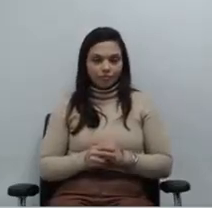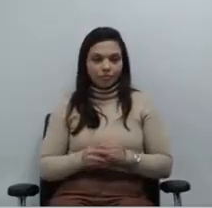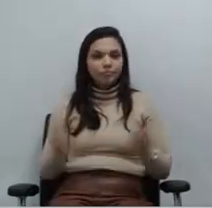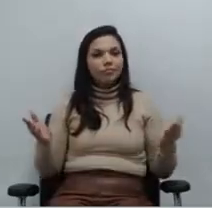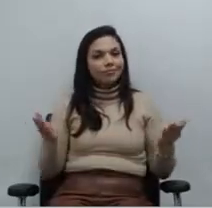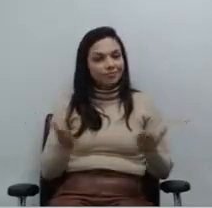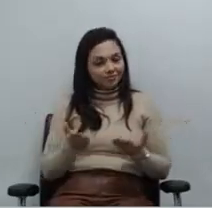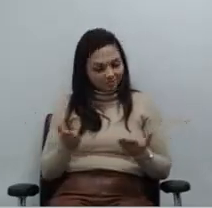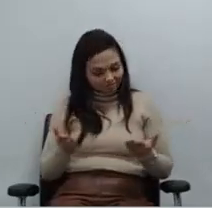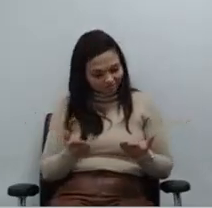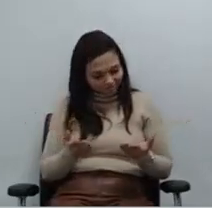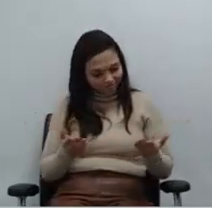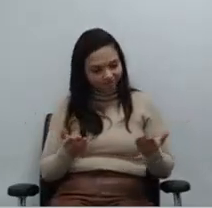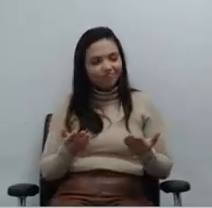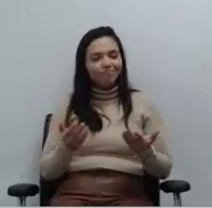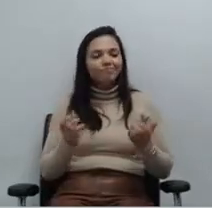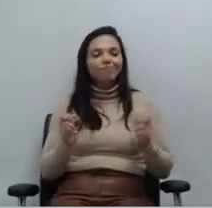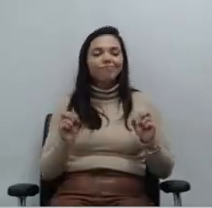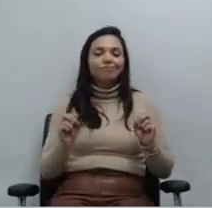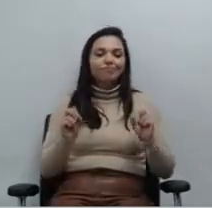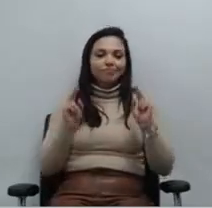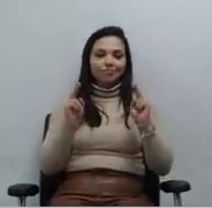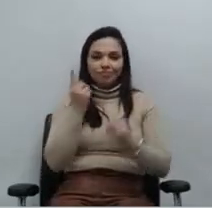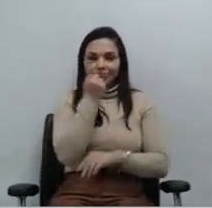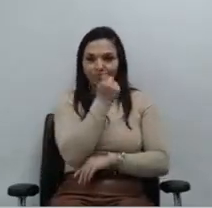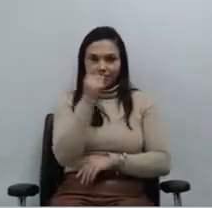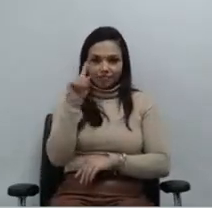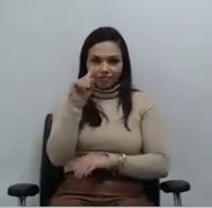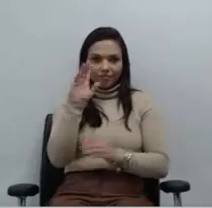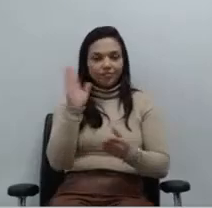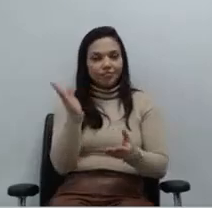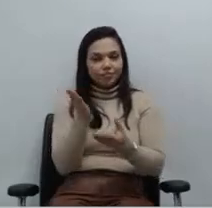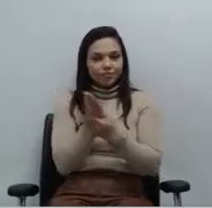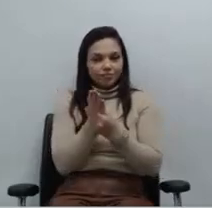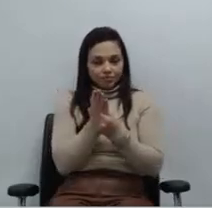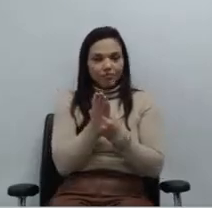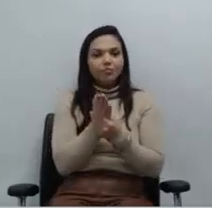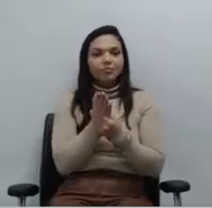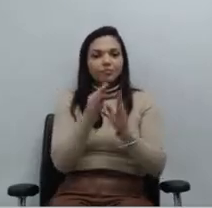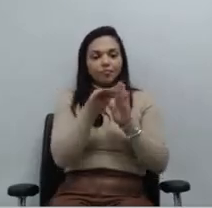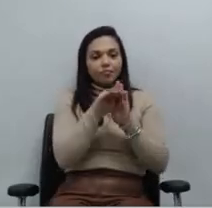Agora sim, apregou o último processo da pauta, de número